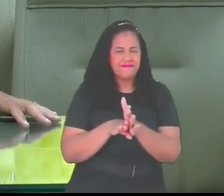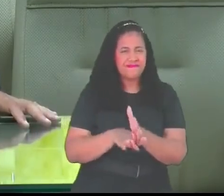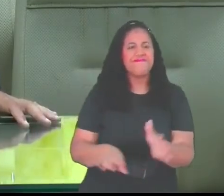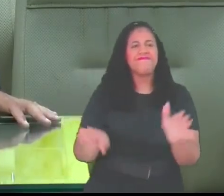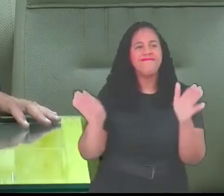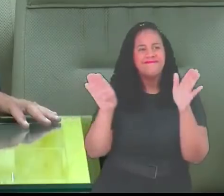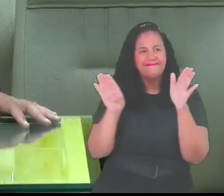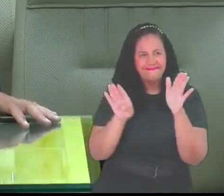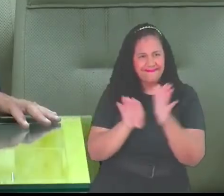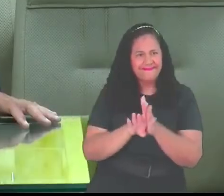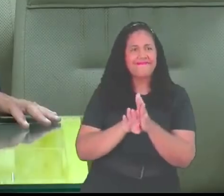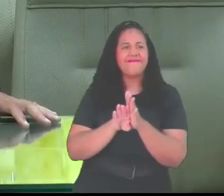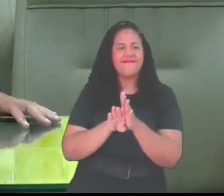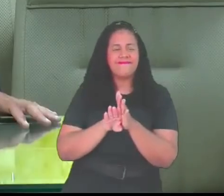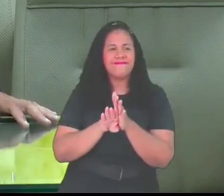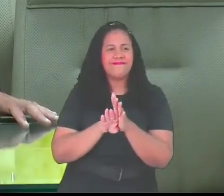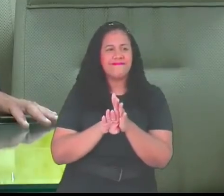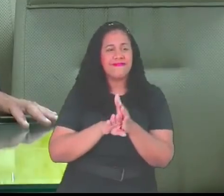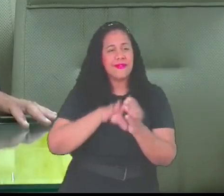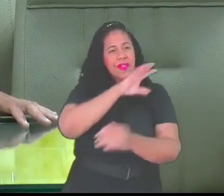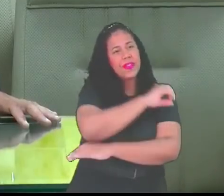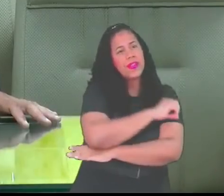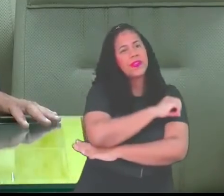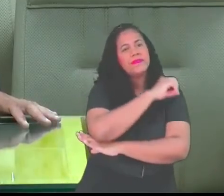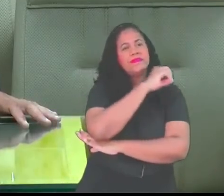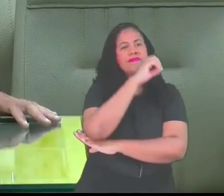vem pela manhã.